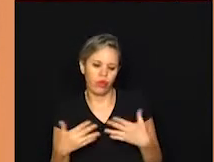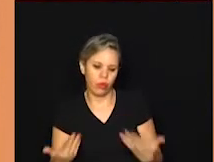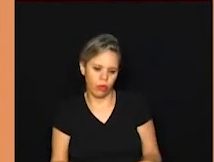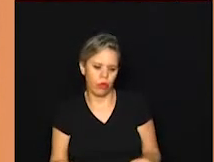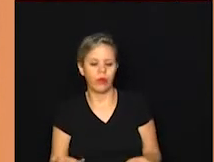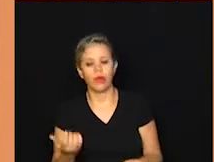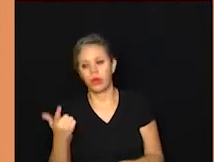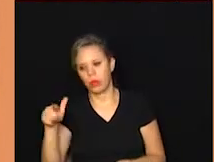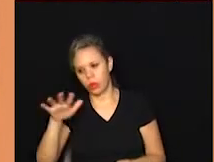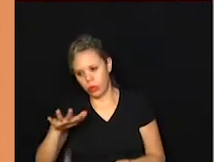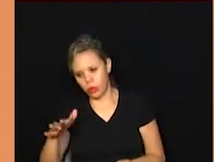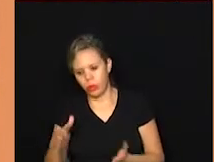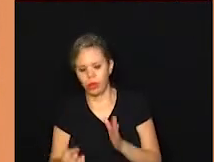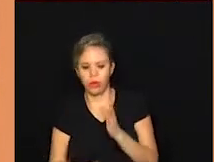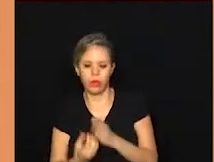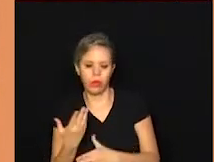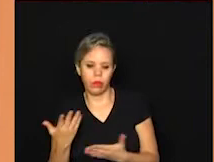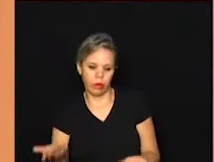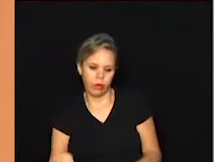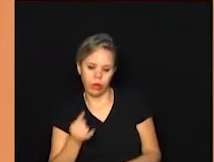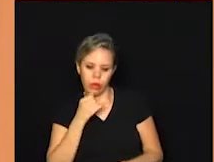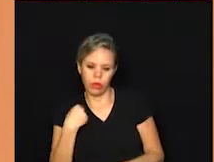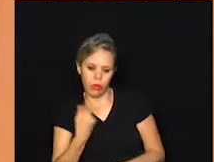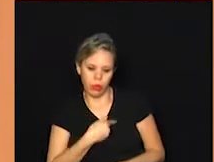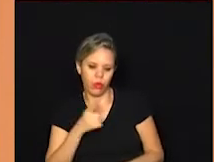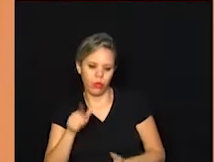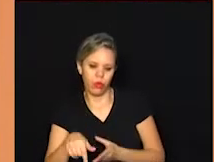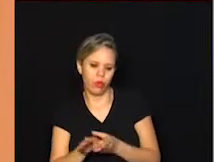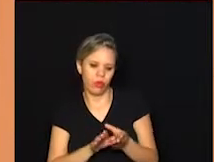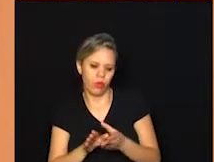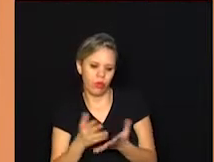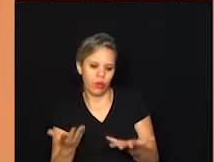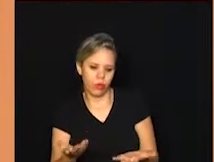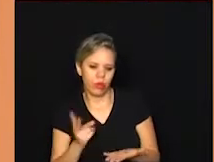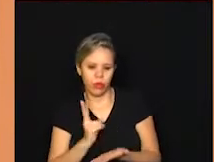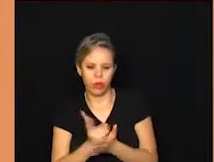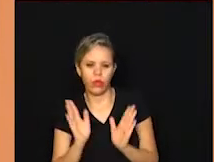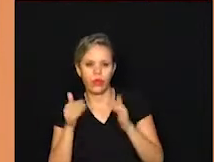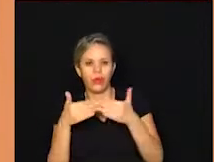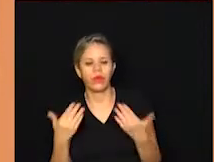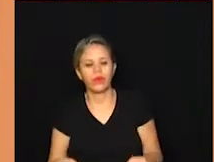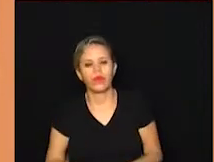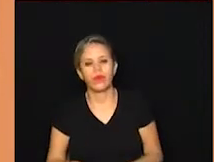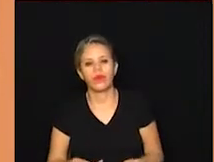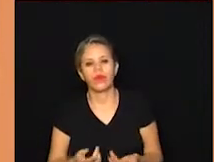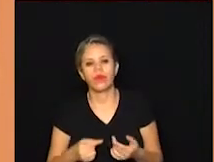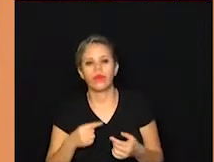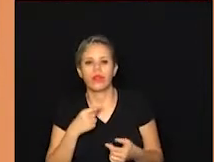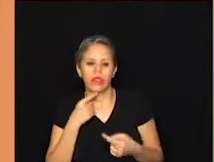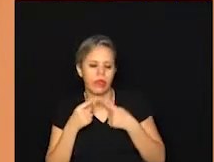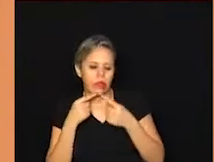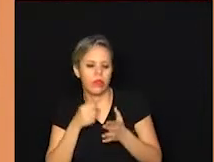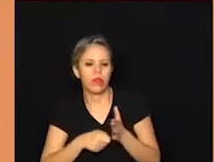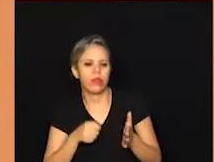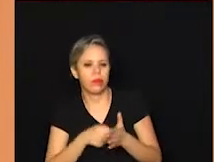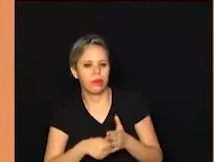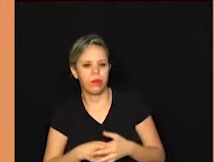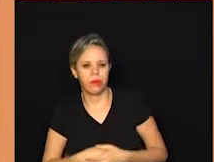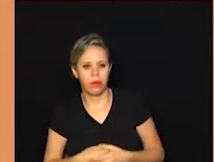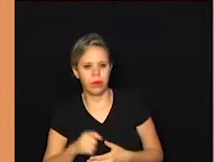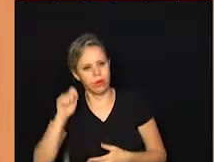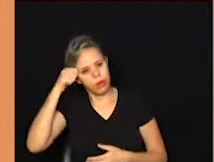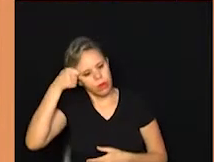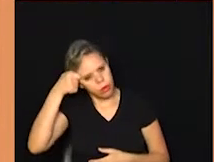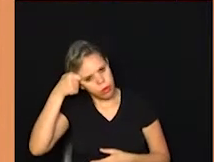ou outros que apareçam, né? Mas o nosso conselho, a gente quer manter o foco nas questões